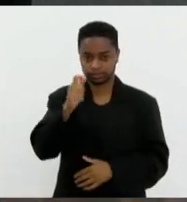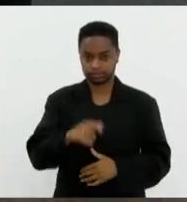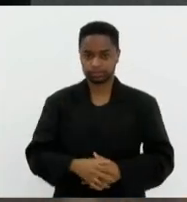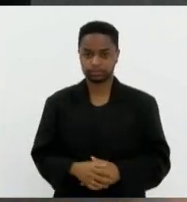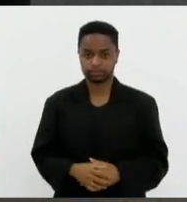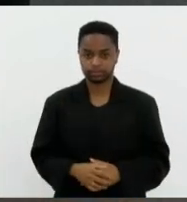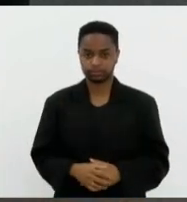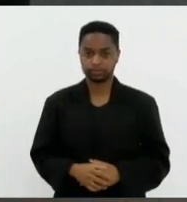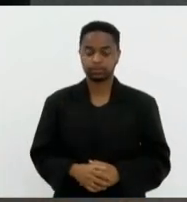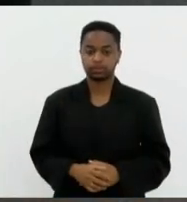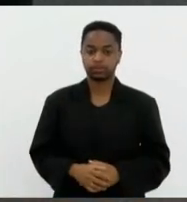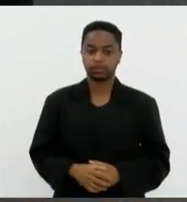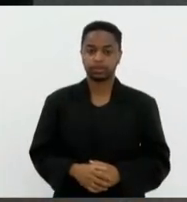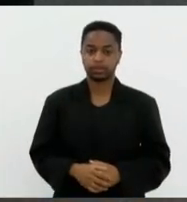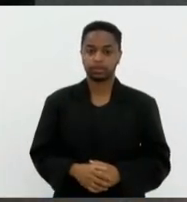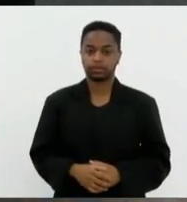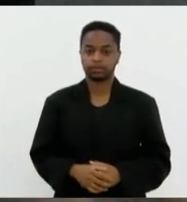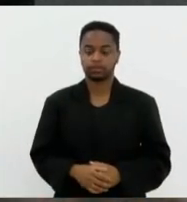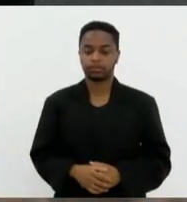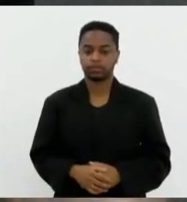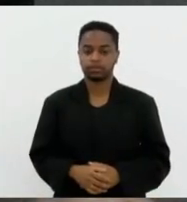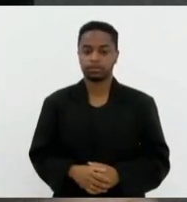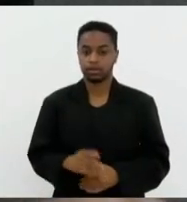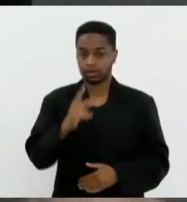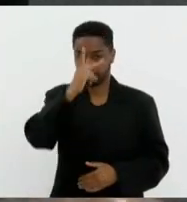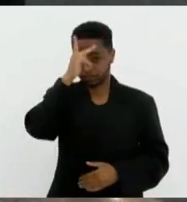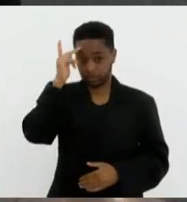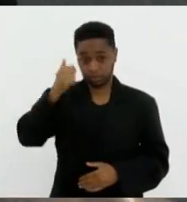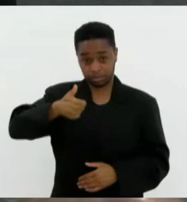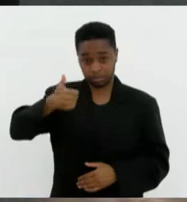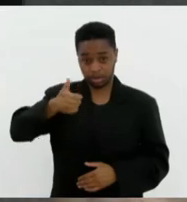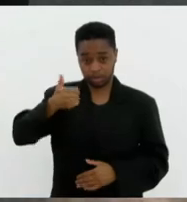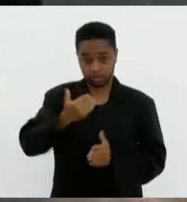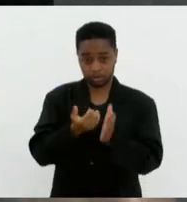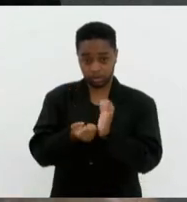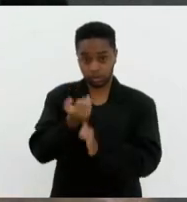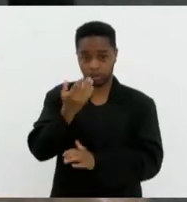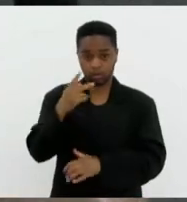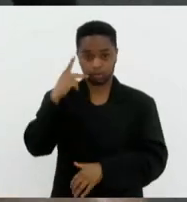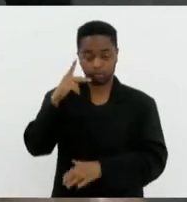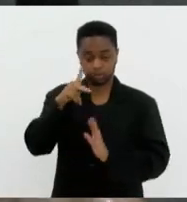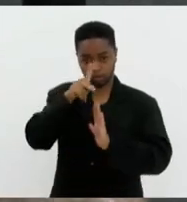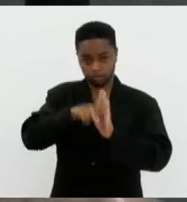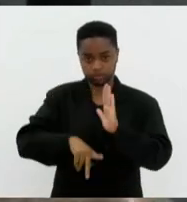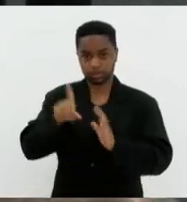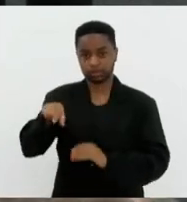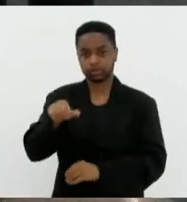Quem entrou em primeiro lugar com esse projeto foi a deputada Franciane Mota.